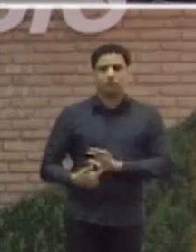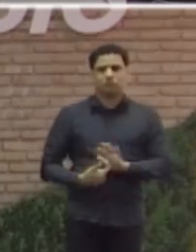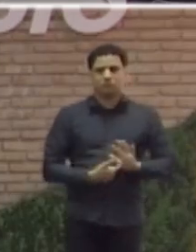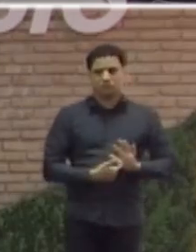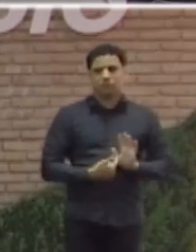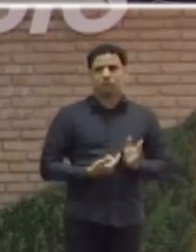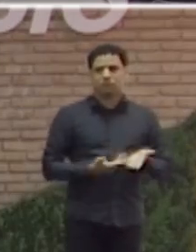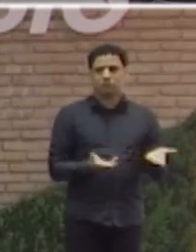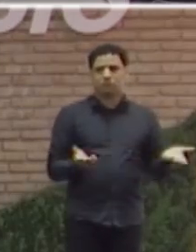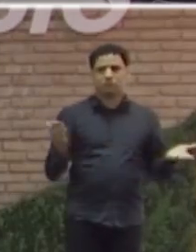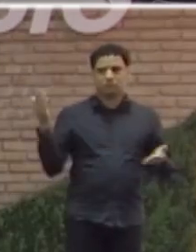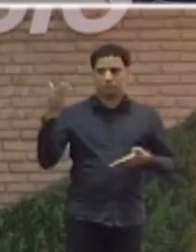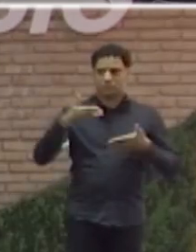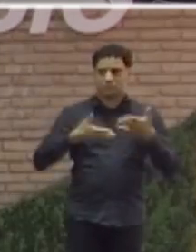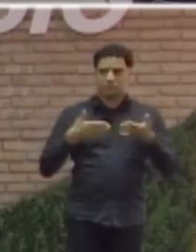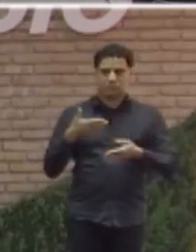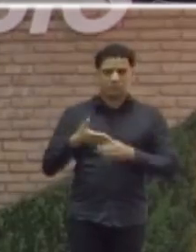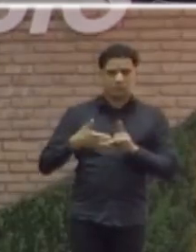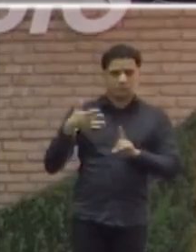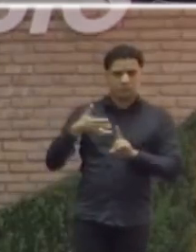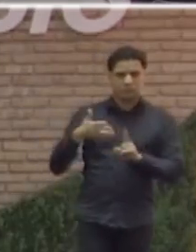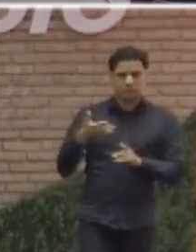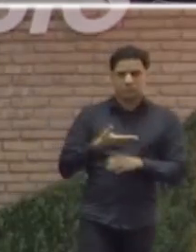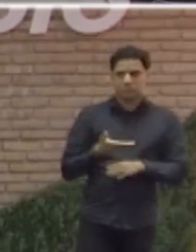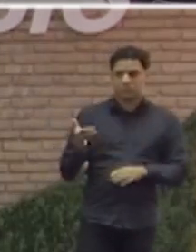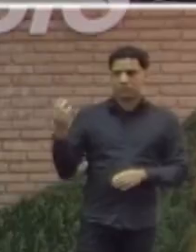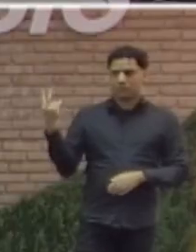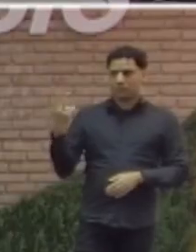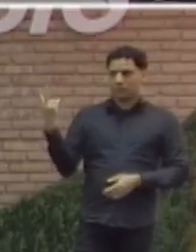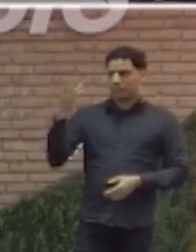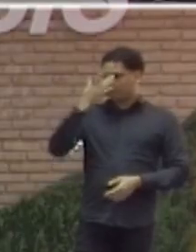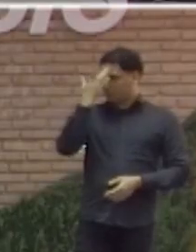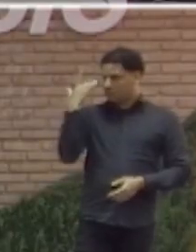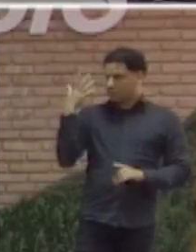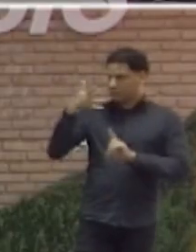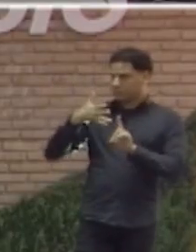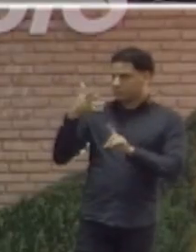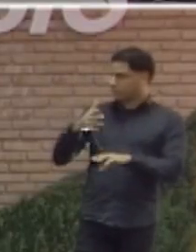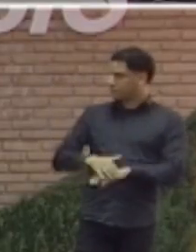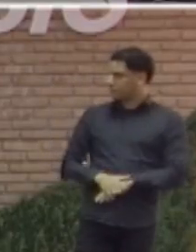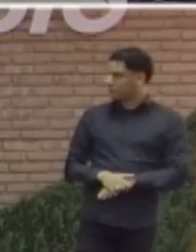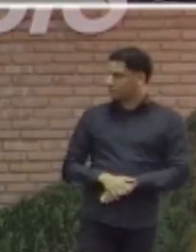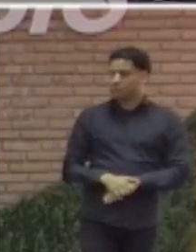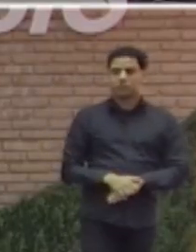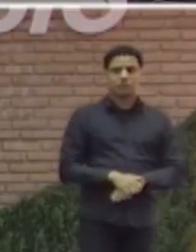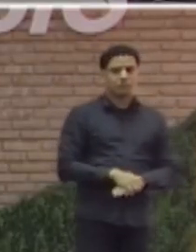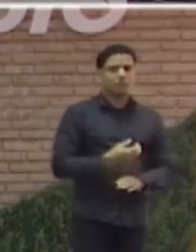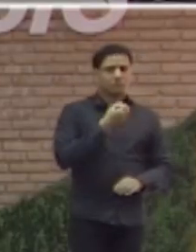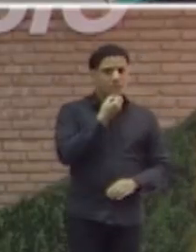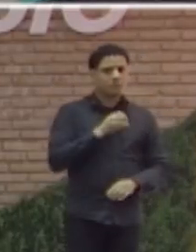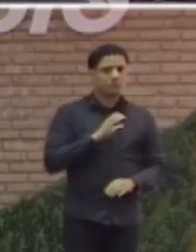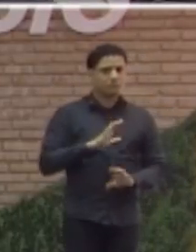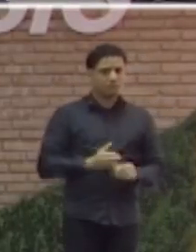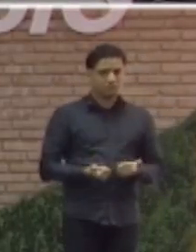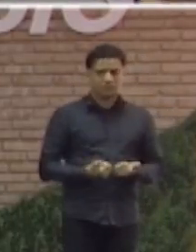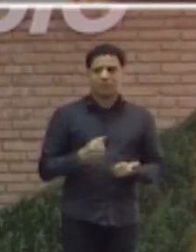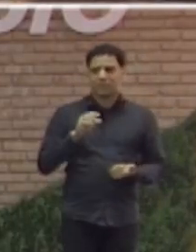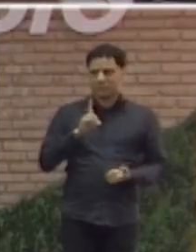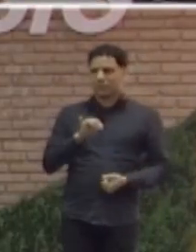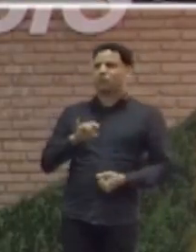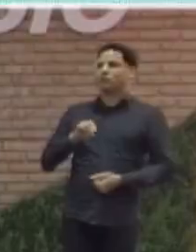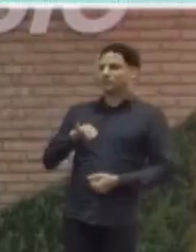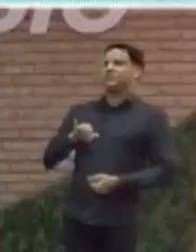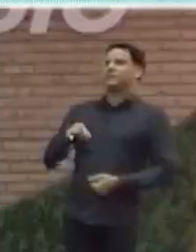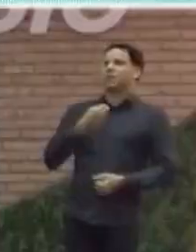palavras iniciais do painel, para que a gente possa passar para os dois palestrantes. Bom, obrigado, Dionísio. Muito